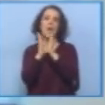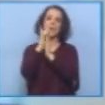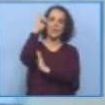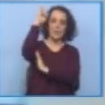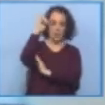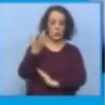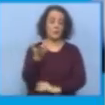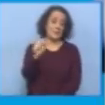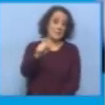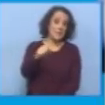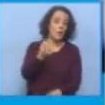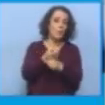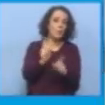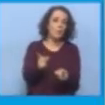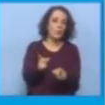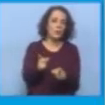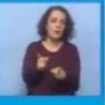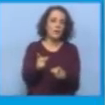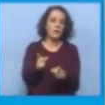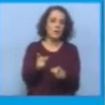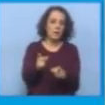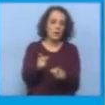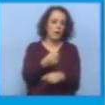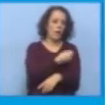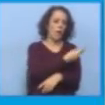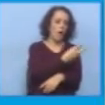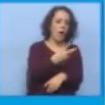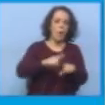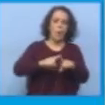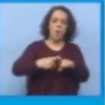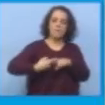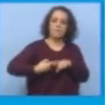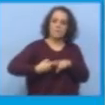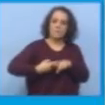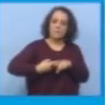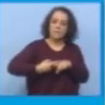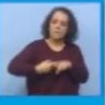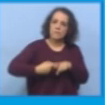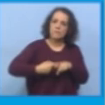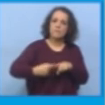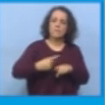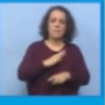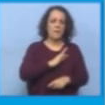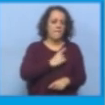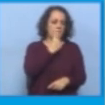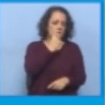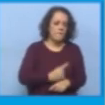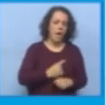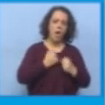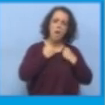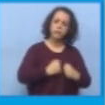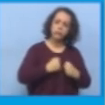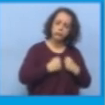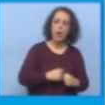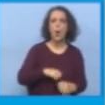Porque havia também alguns com uma motivação de fé, digamos assim, muito, muito profunda. Havia outros